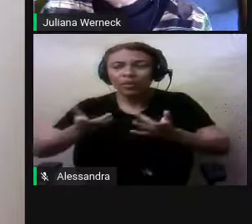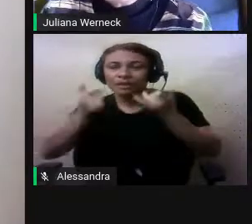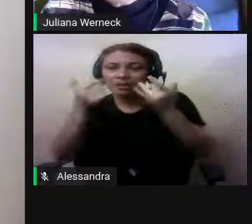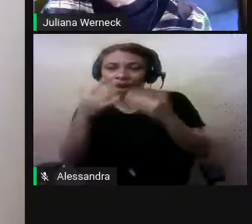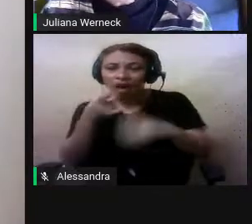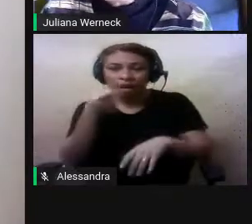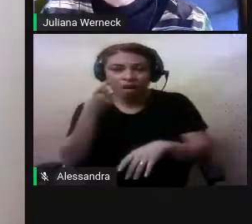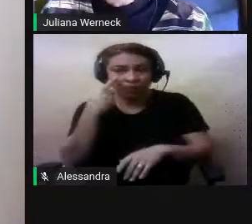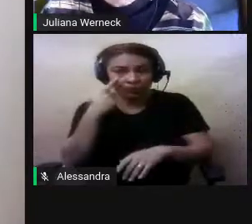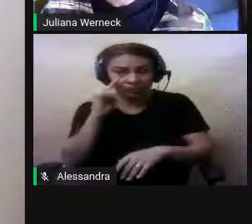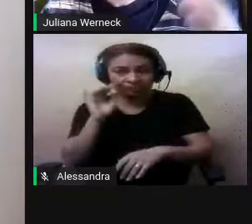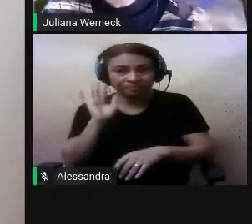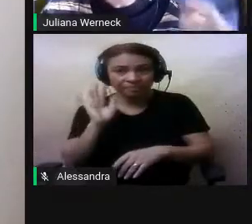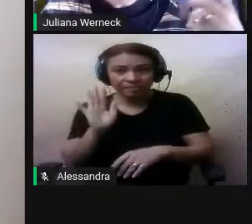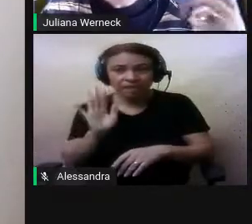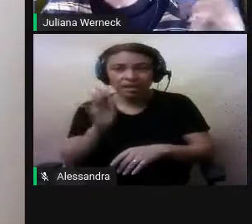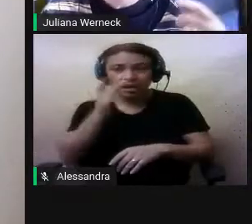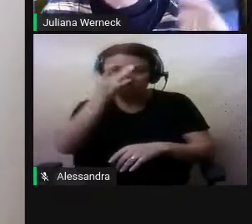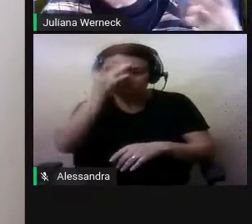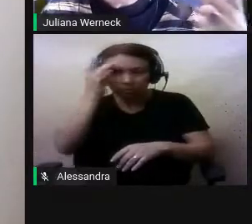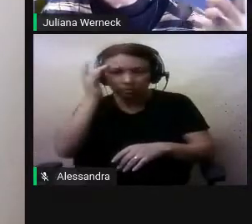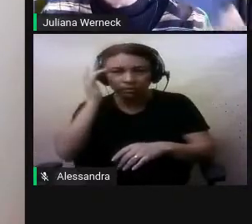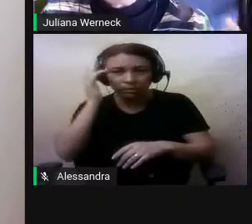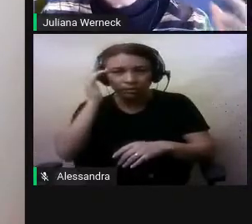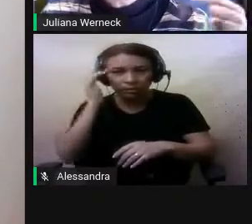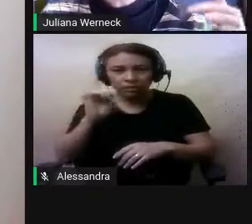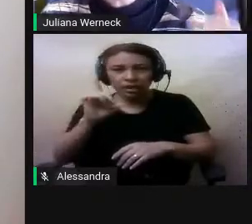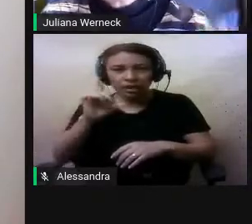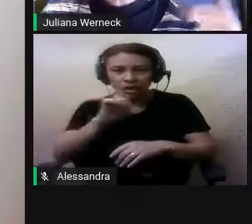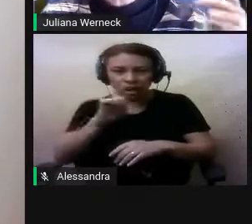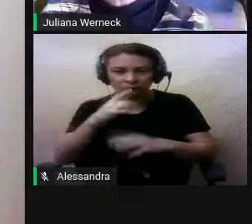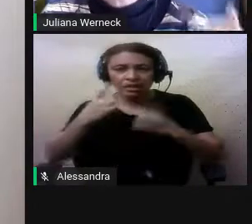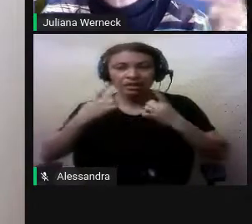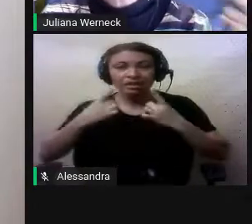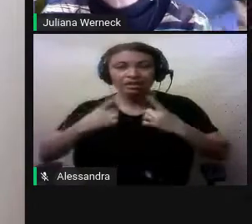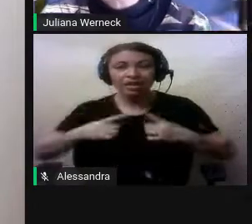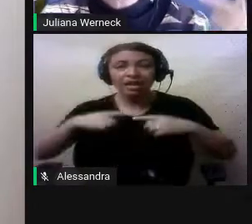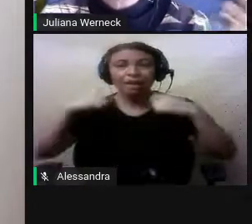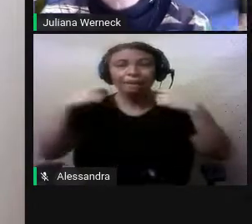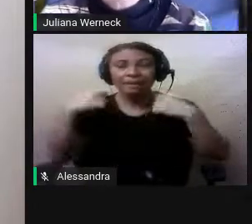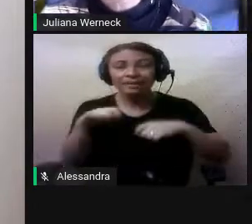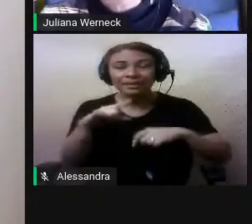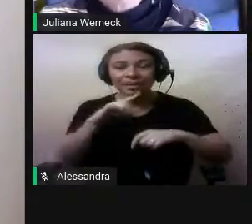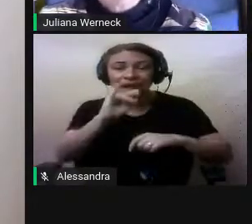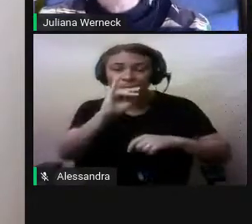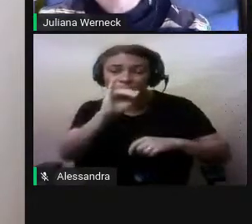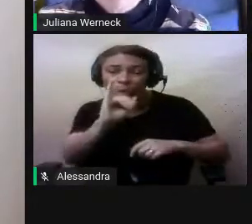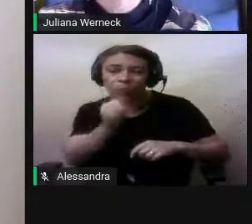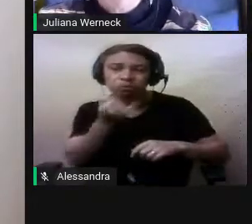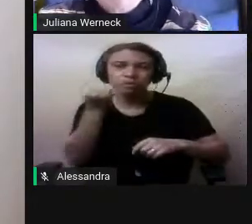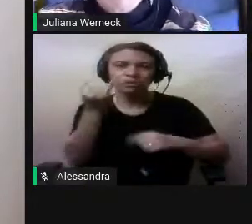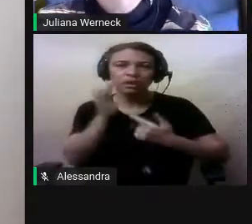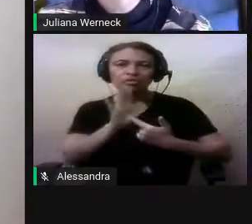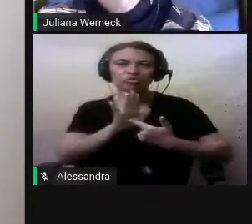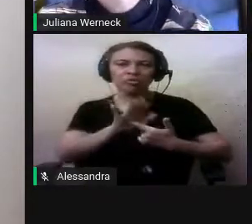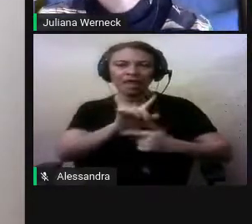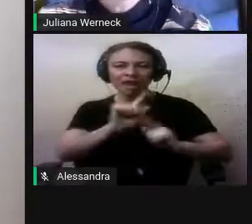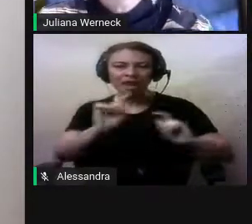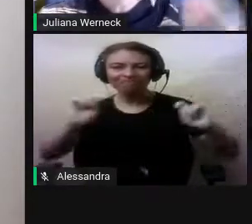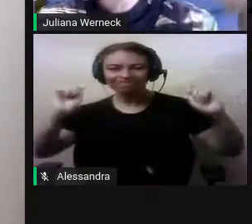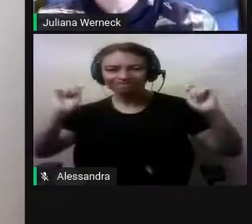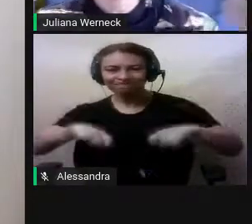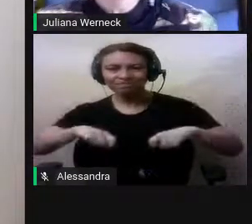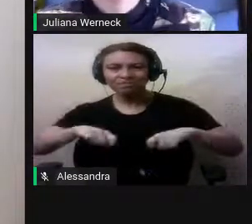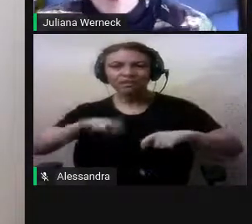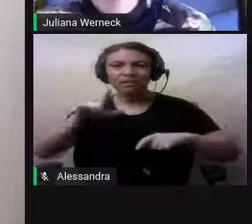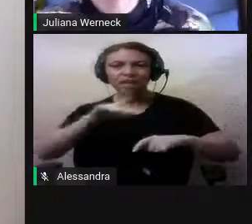olha, as pessoas que têm deficiência, elas precisam de ter a oportunidade de mostrar o que elas podem fazer. Né?